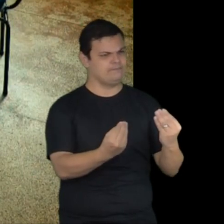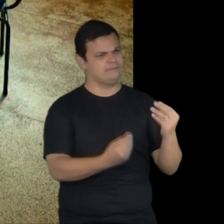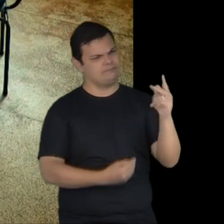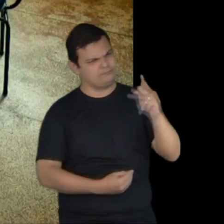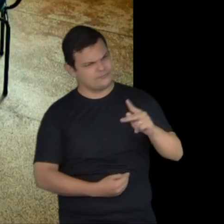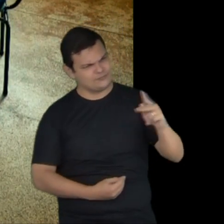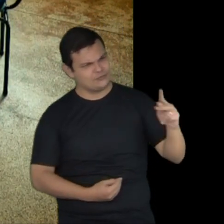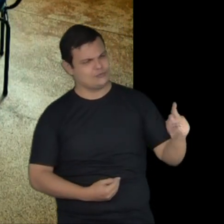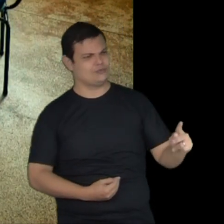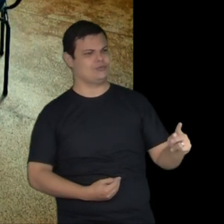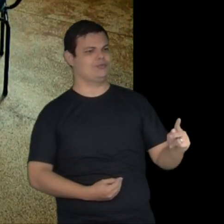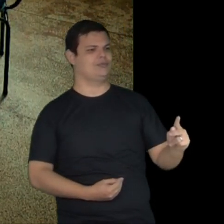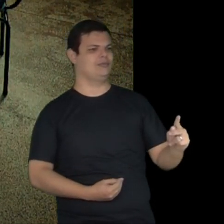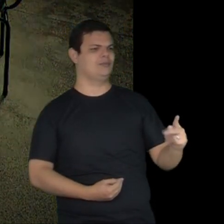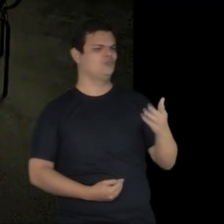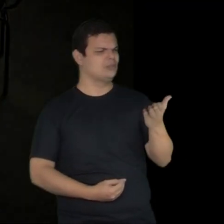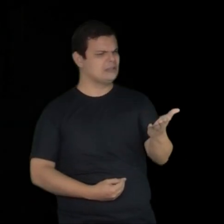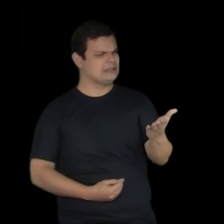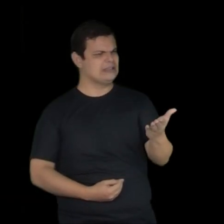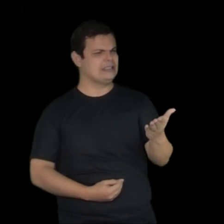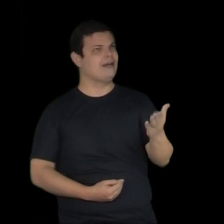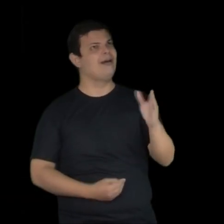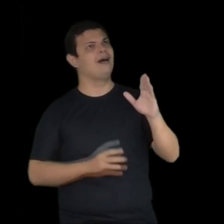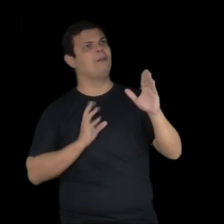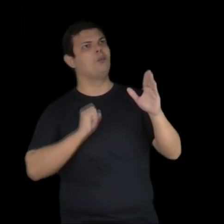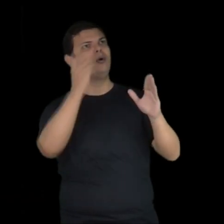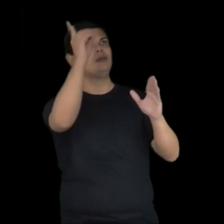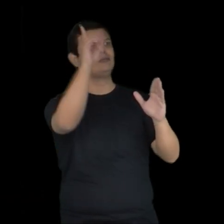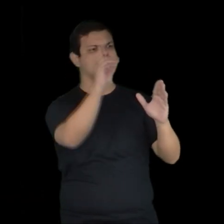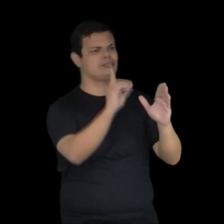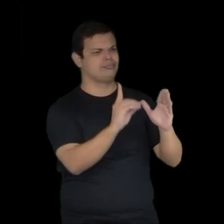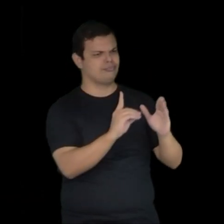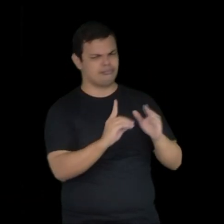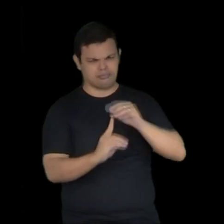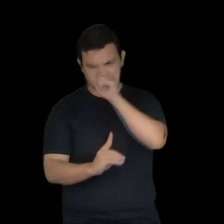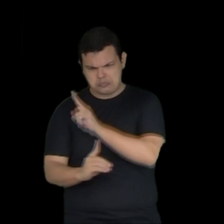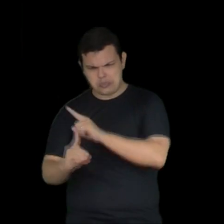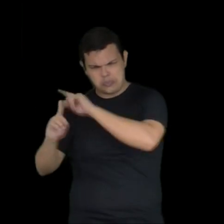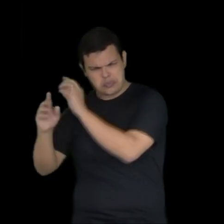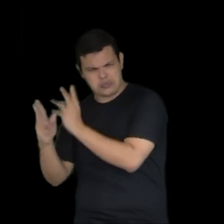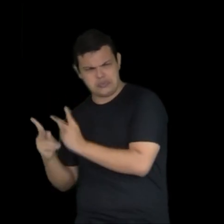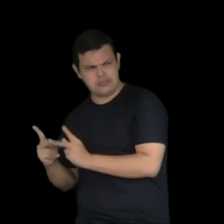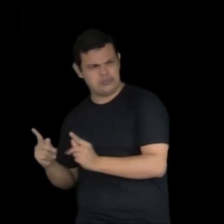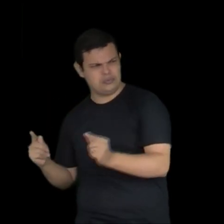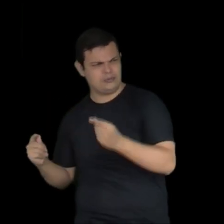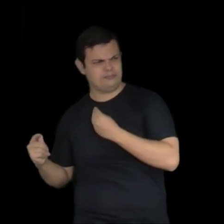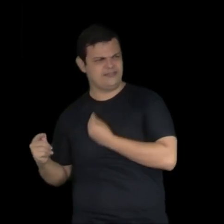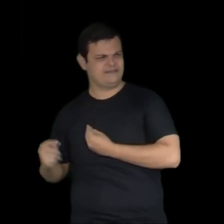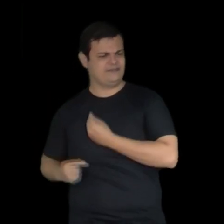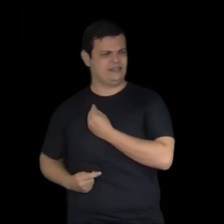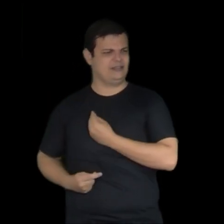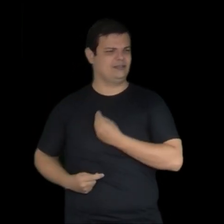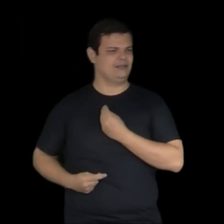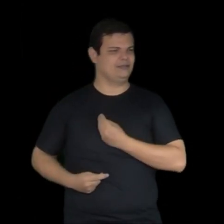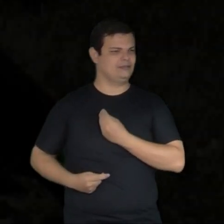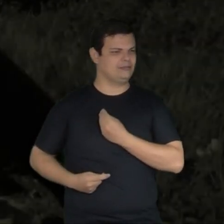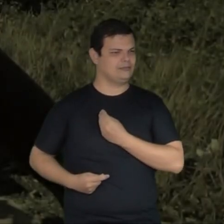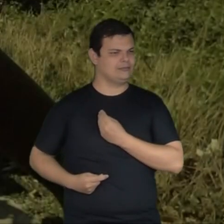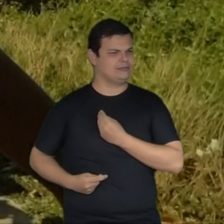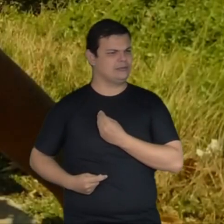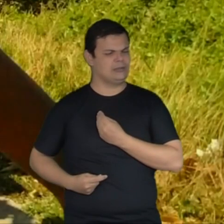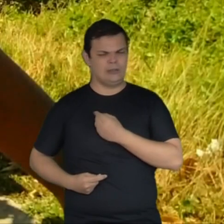Professor, você é o humano amor de Deus que acalma as tempestades em minha vida,